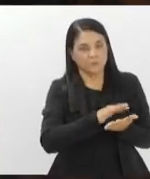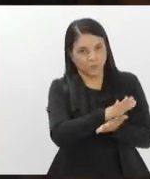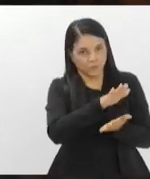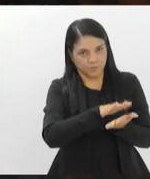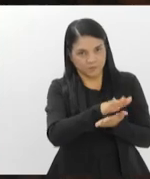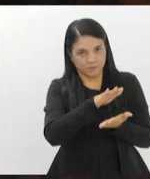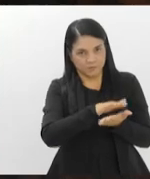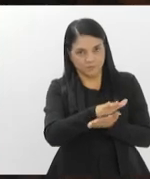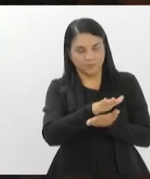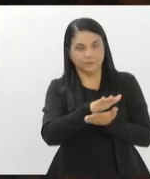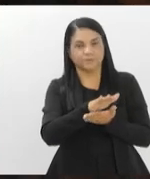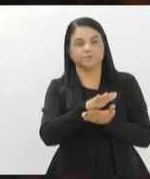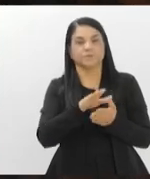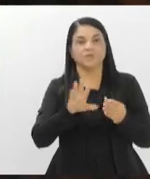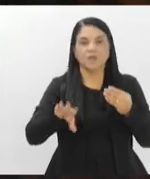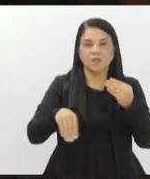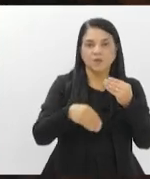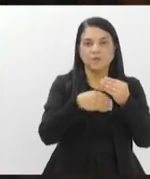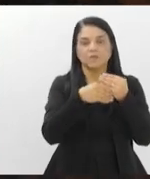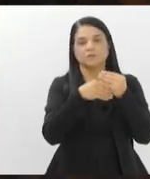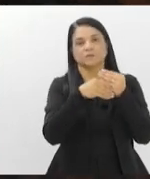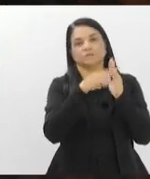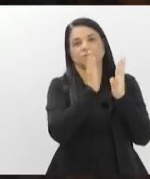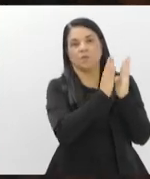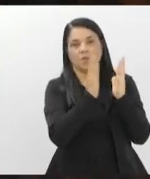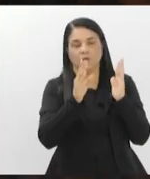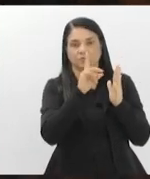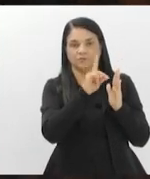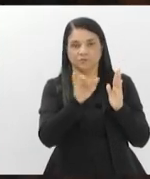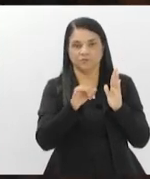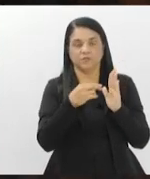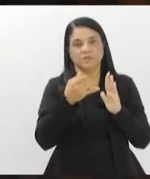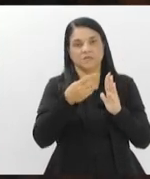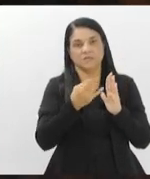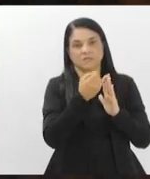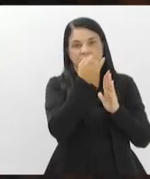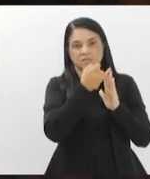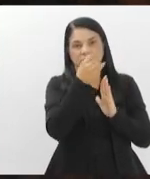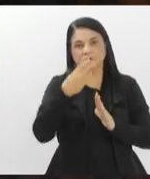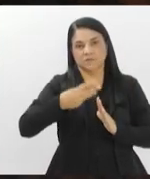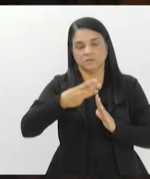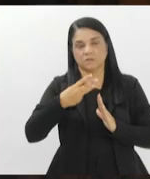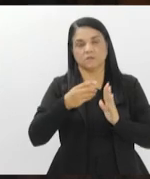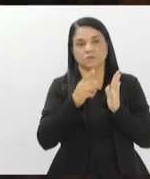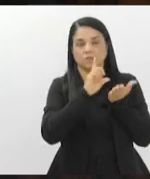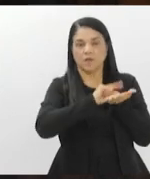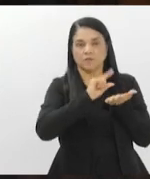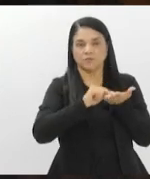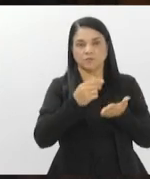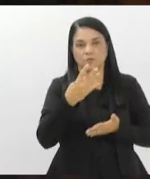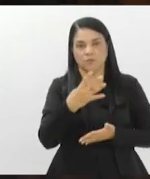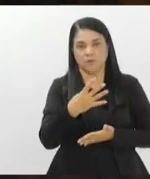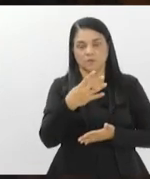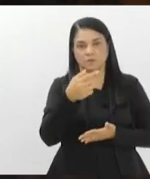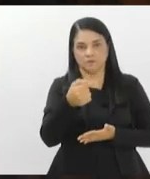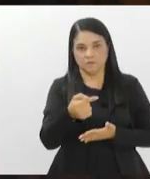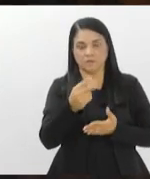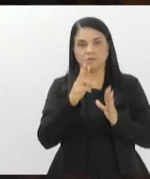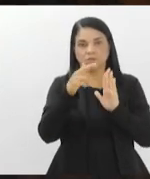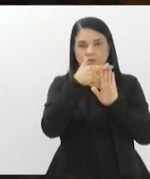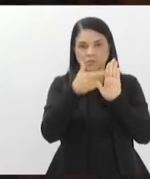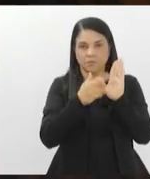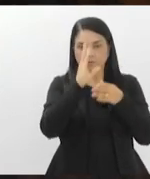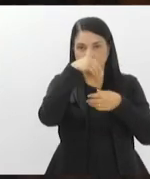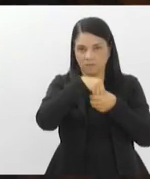publicação. Incluído na ordem do dia, de acordo com o inciso 3º do artigo 47 do Regimento Interno,